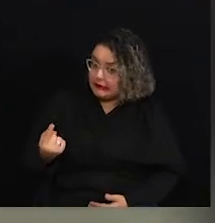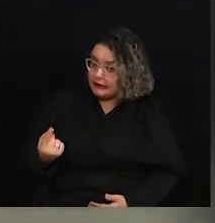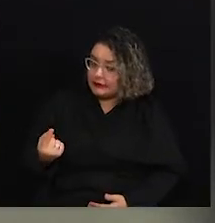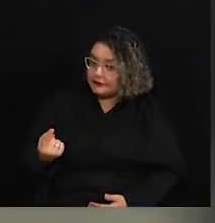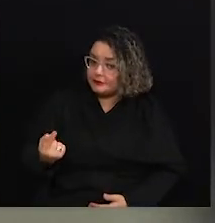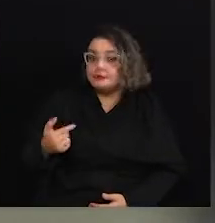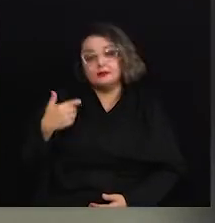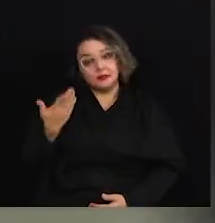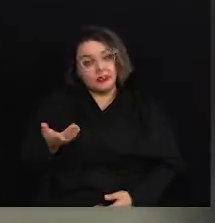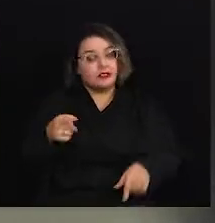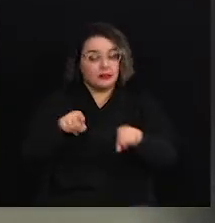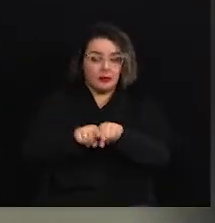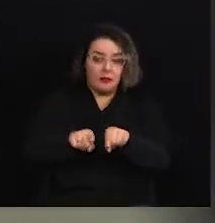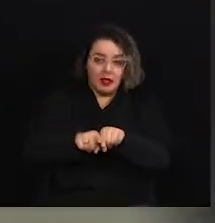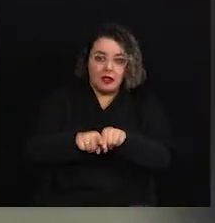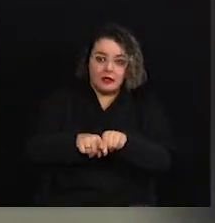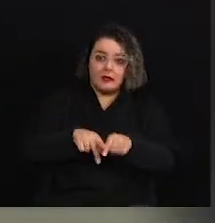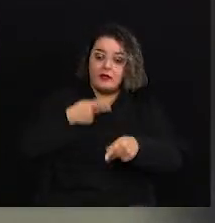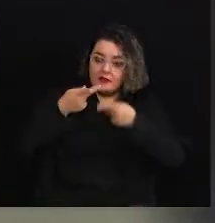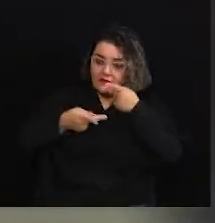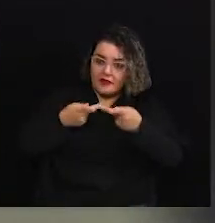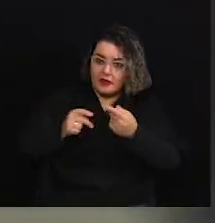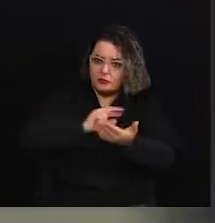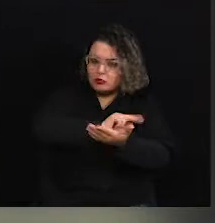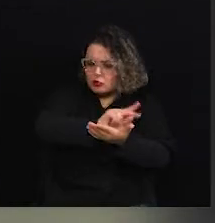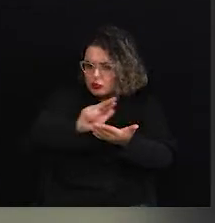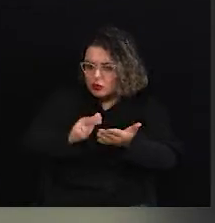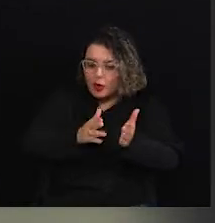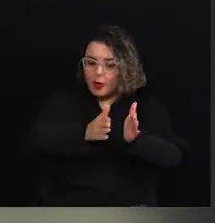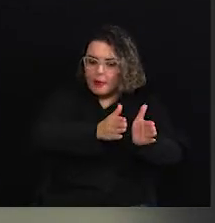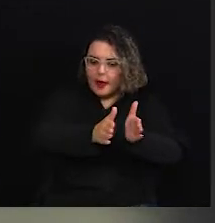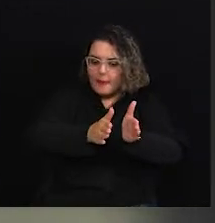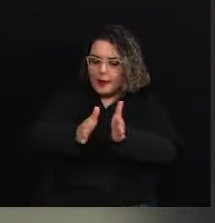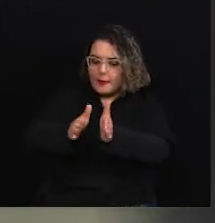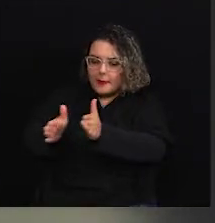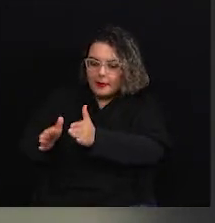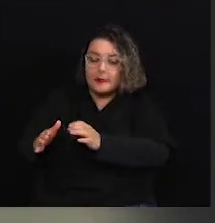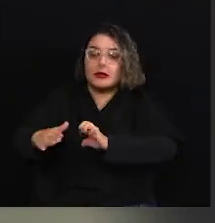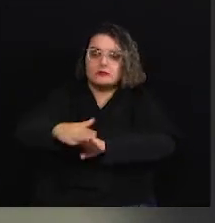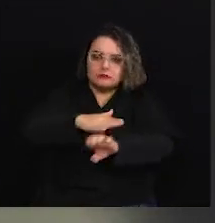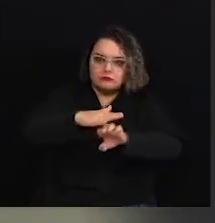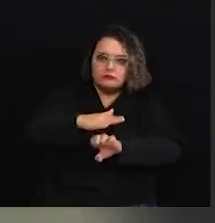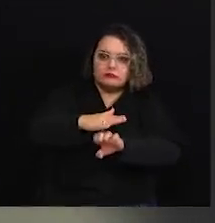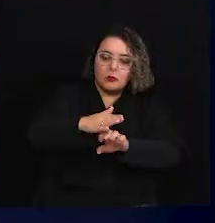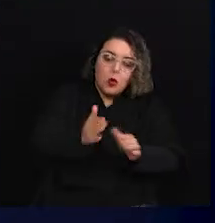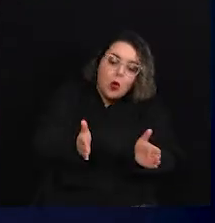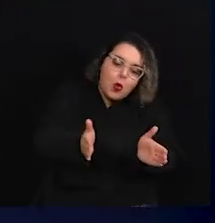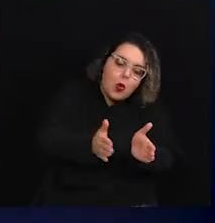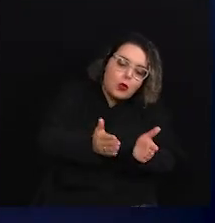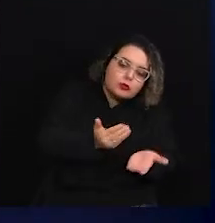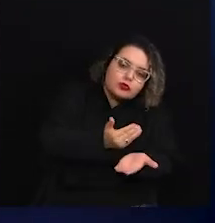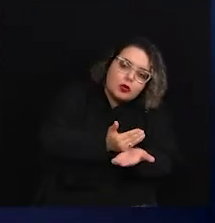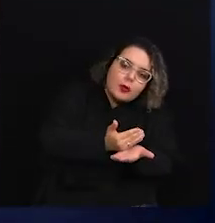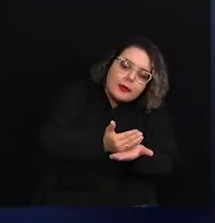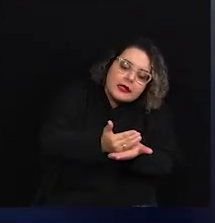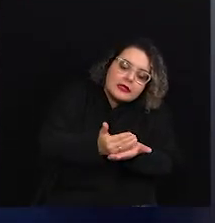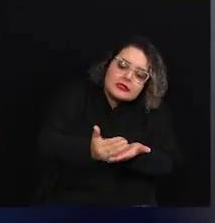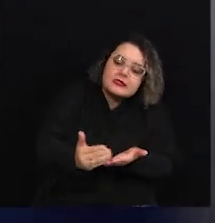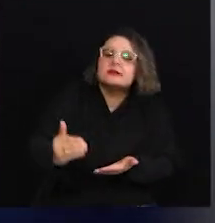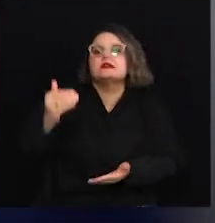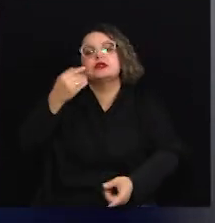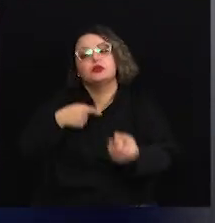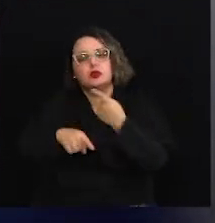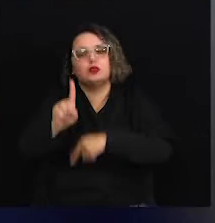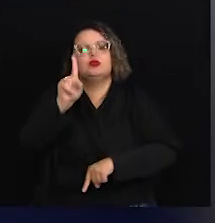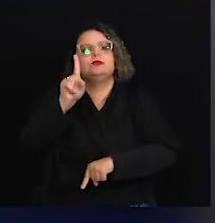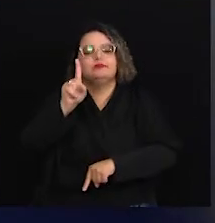cada uma delas. Além disso, ele também aborda diferentes fases de uma empresa, desde a sua infância até a